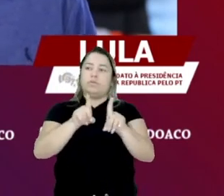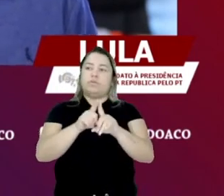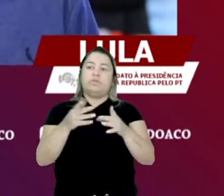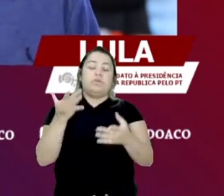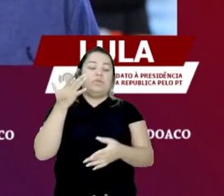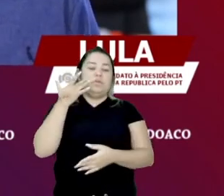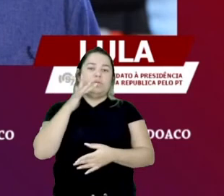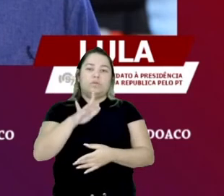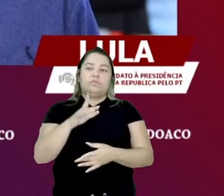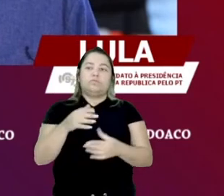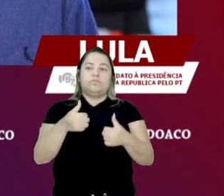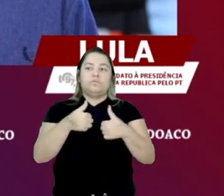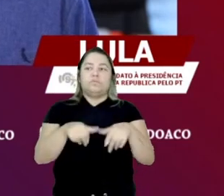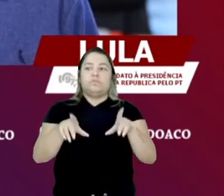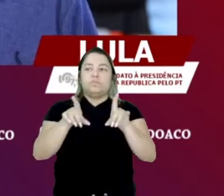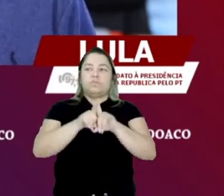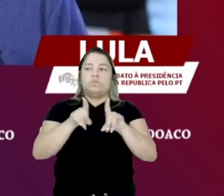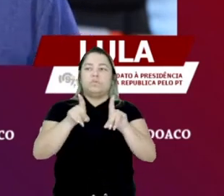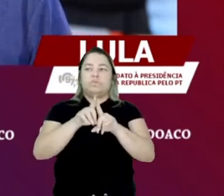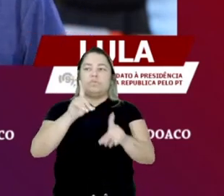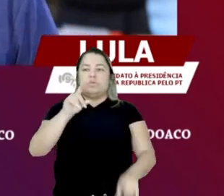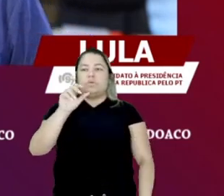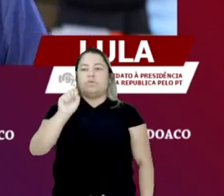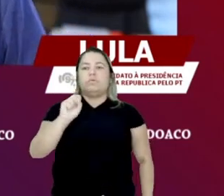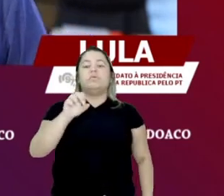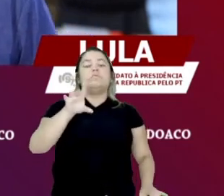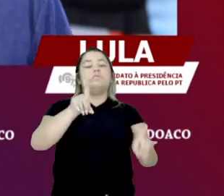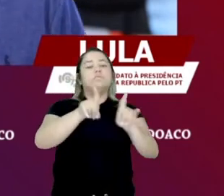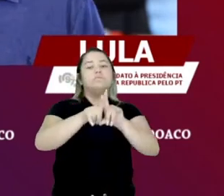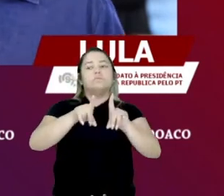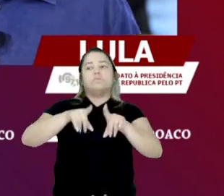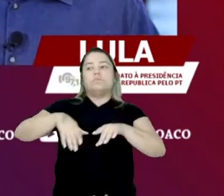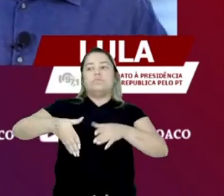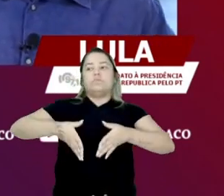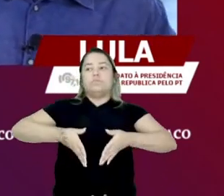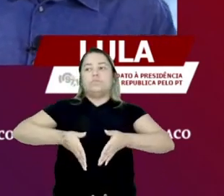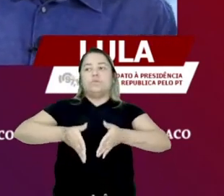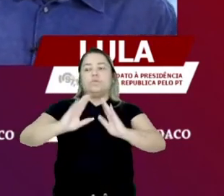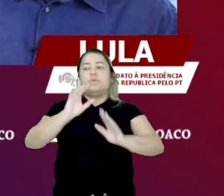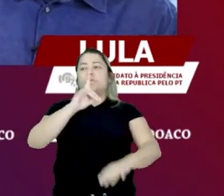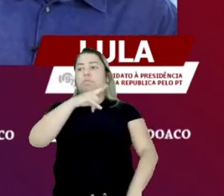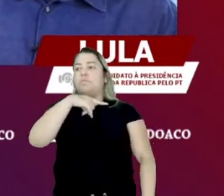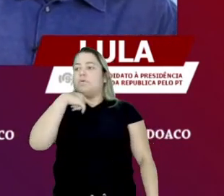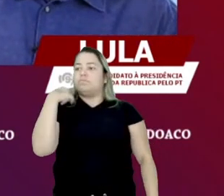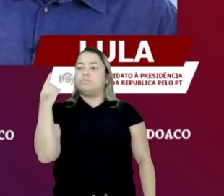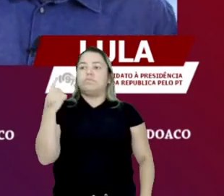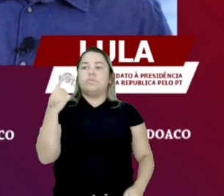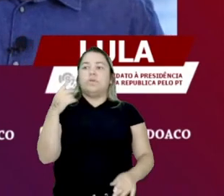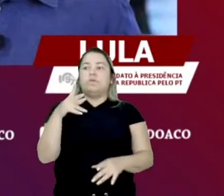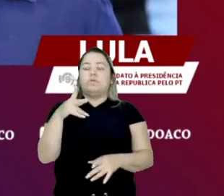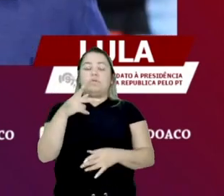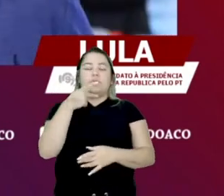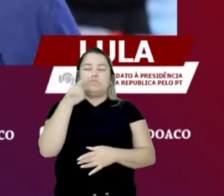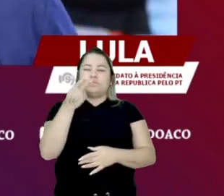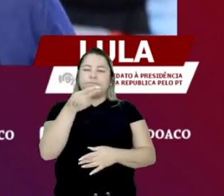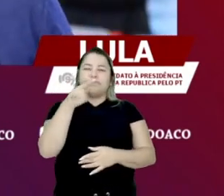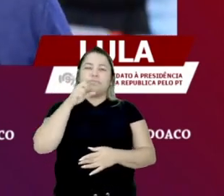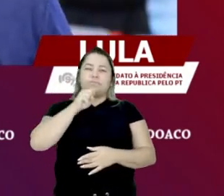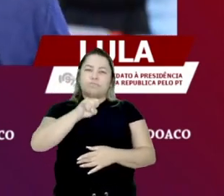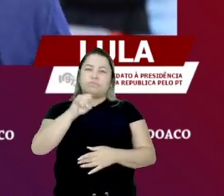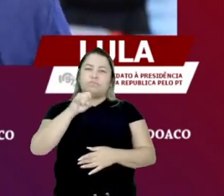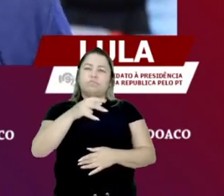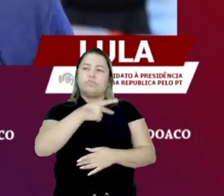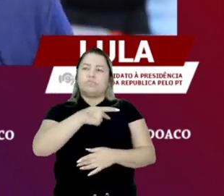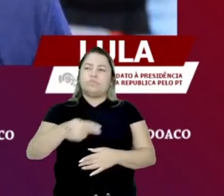República, nós vamos concluir, eu vou inaugurar, e eu quero fazer entrevista com você, sabe, no meio da estrada